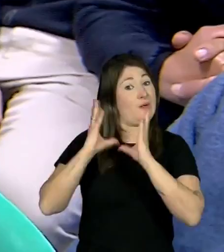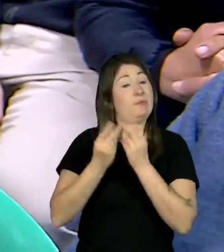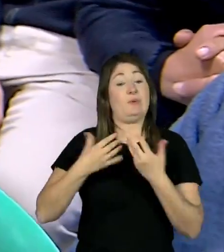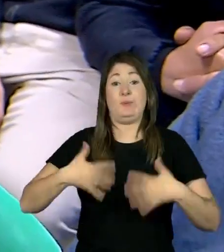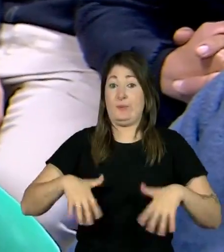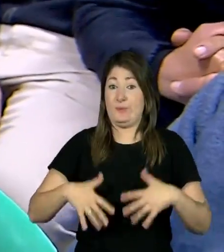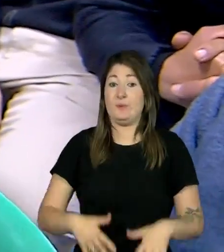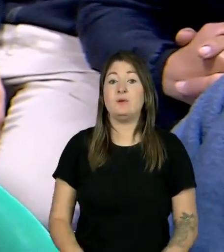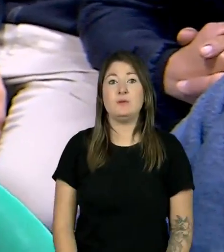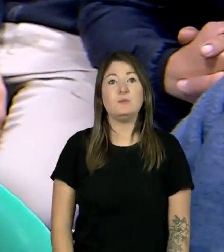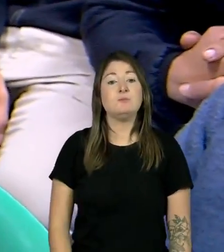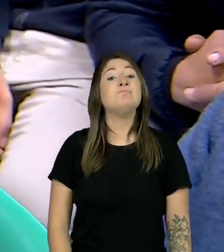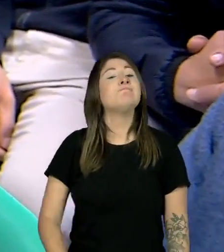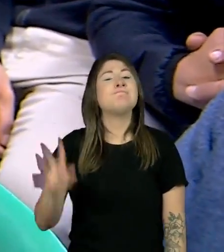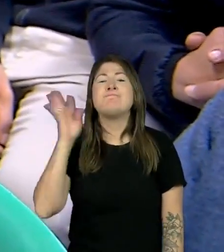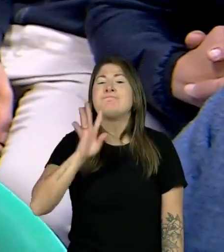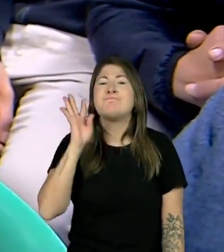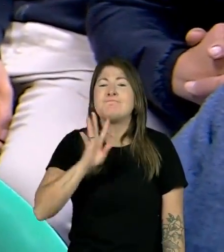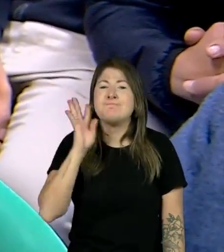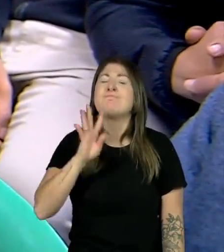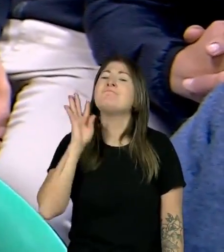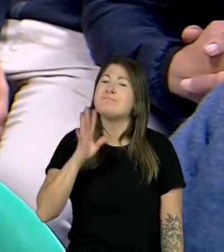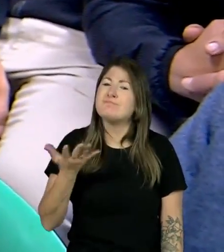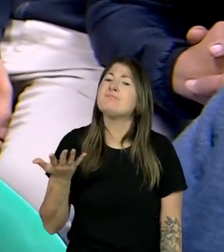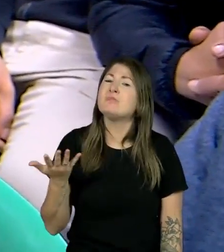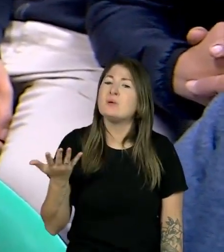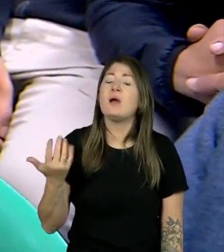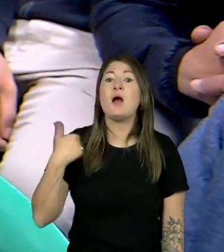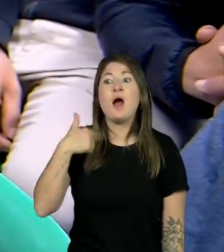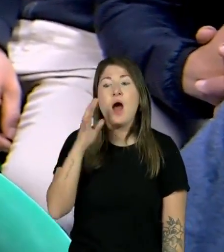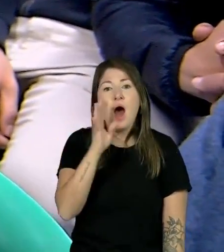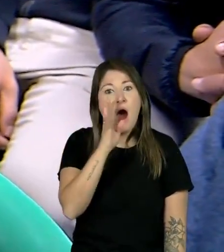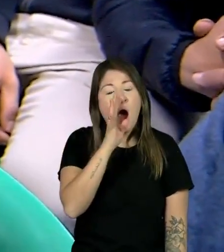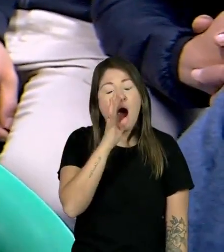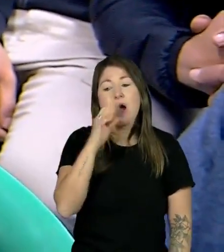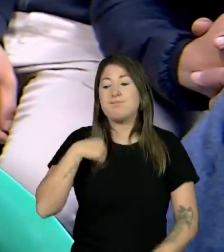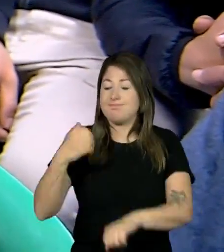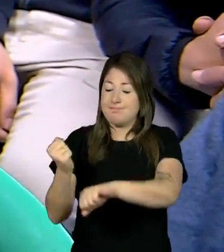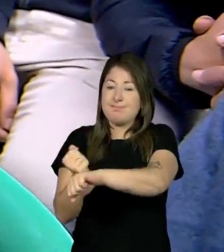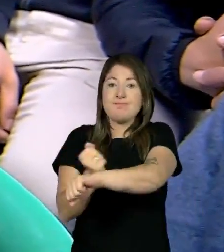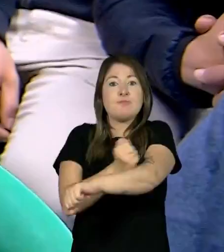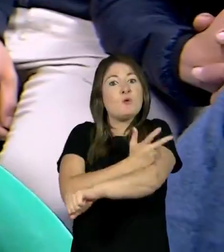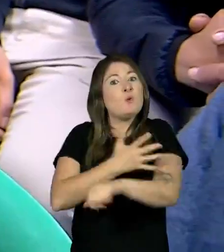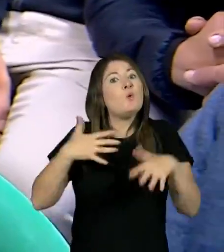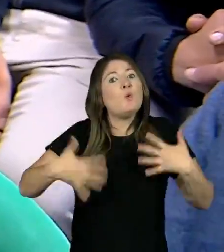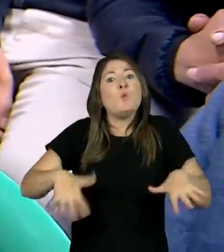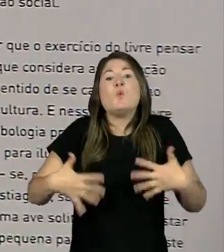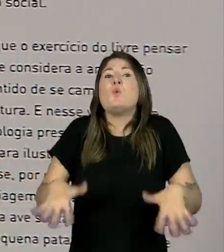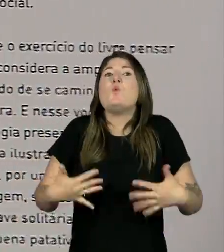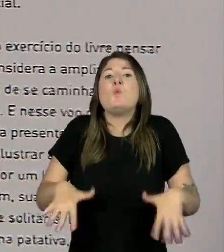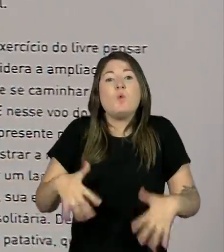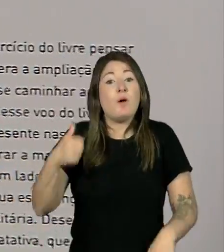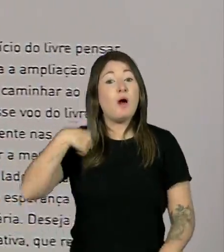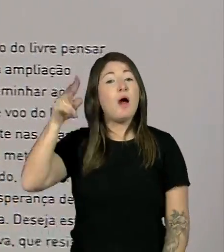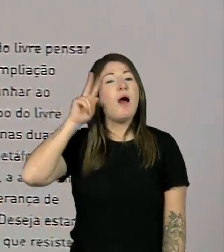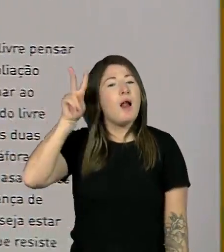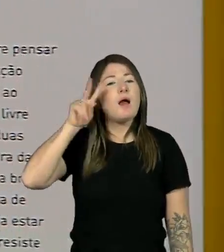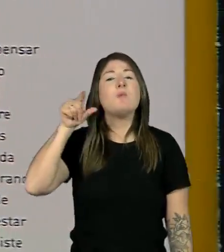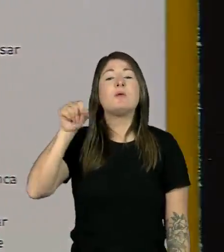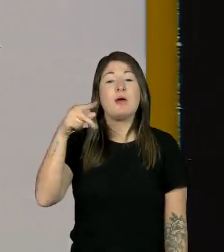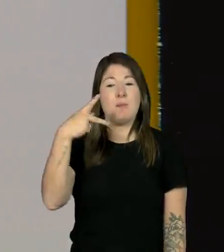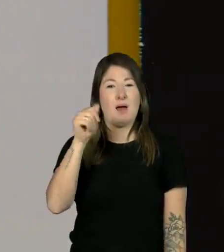muito bacana, né? Eu fiquei muito emocionada de ficar lembrando do Patativa,